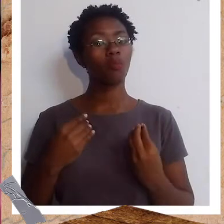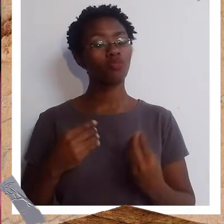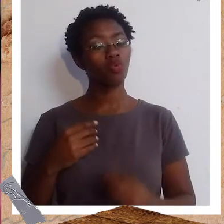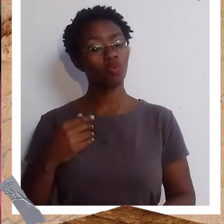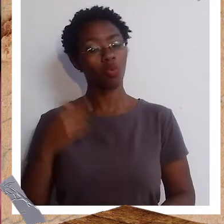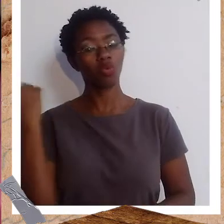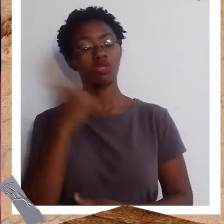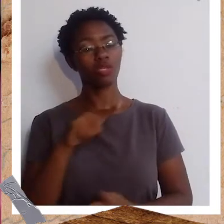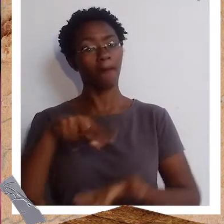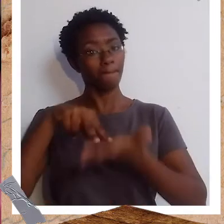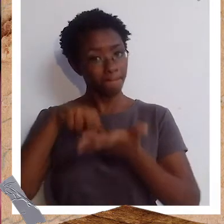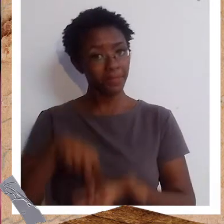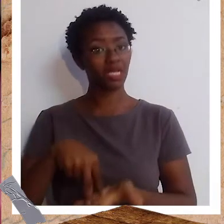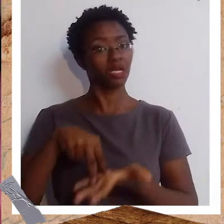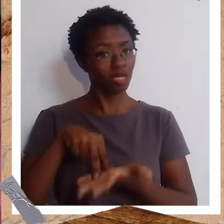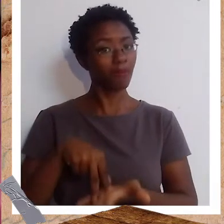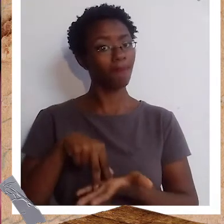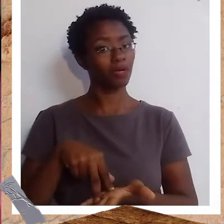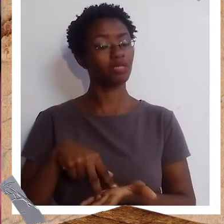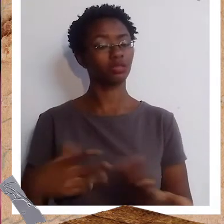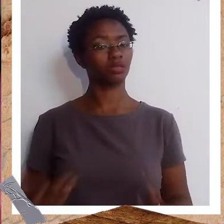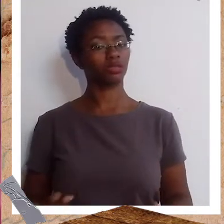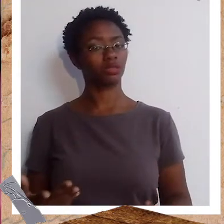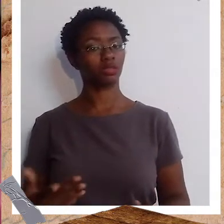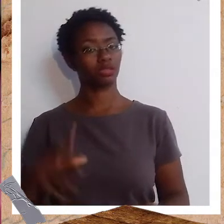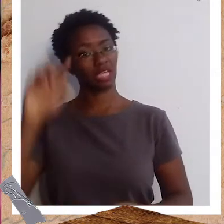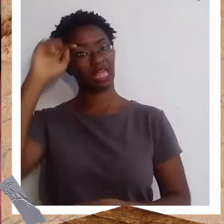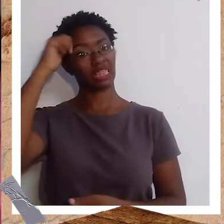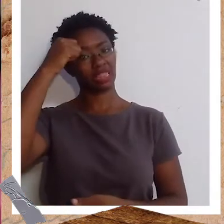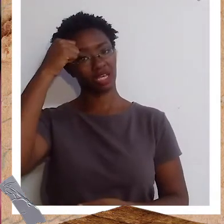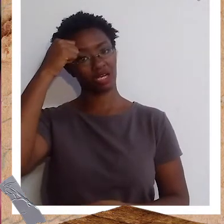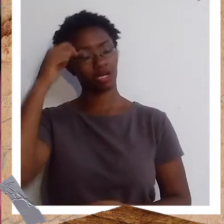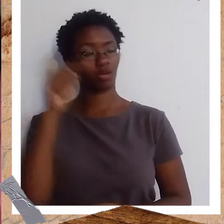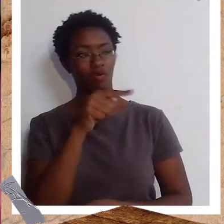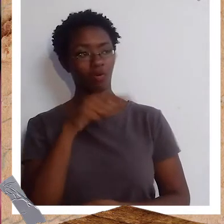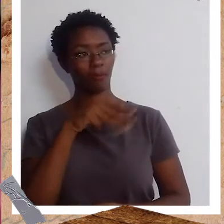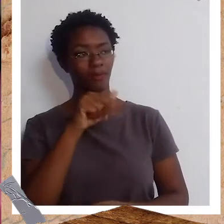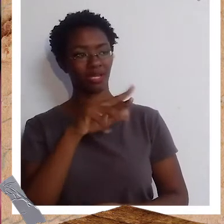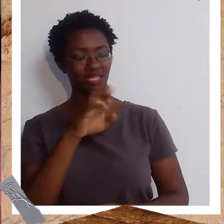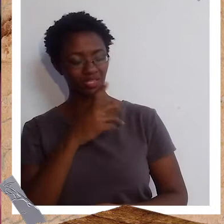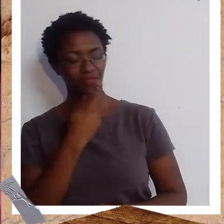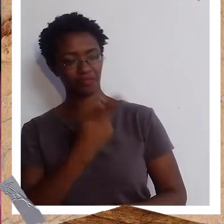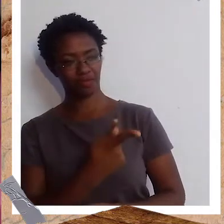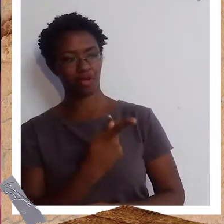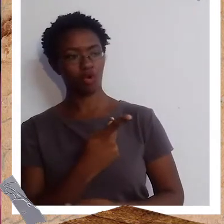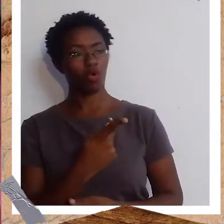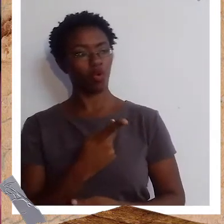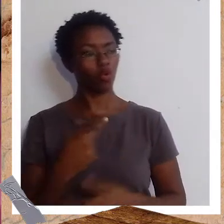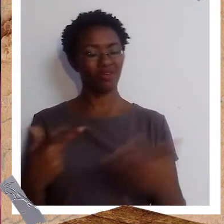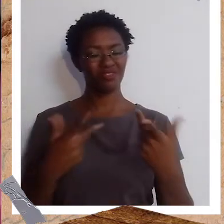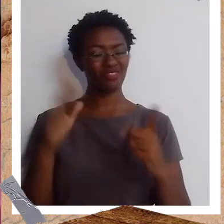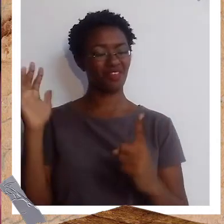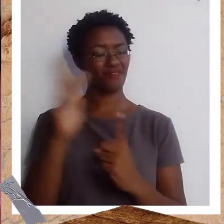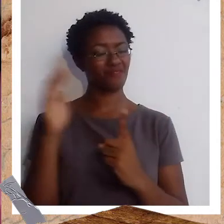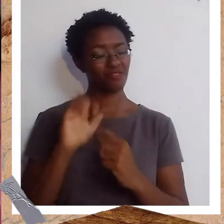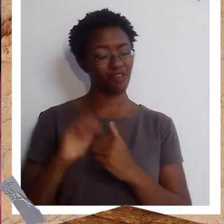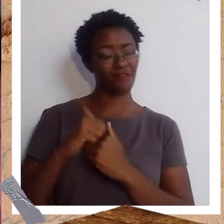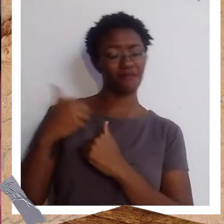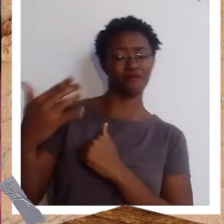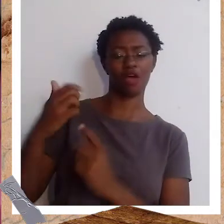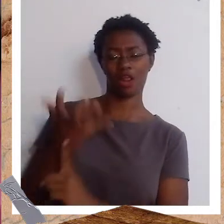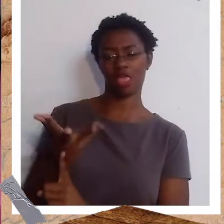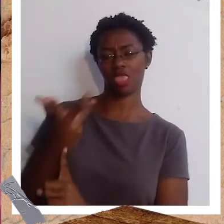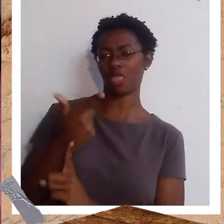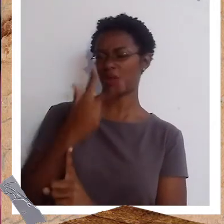nesse momento, em função do, como você mesmo mencionou, Marcelo, em função de pressões que vêm de fora do mundo das artes, o sistema